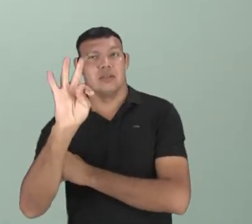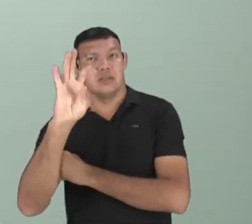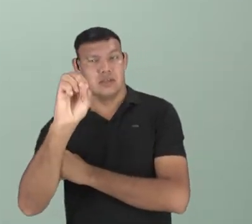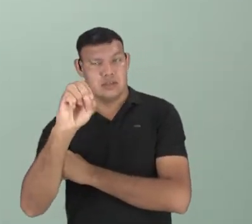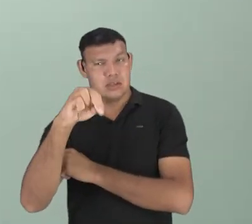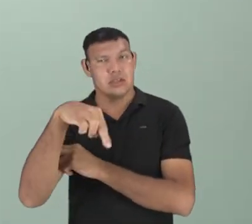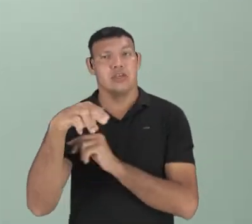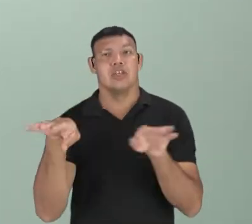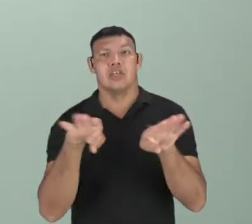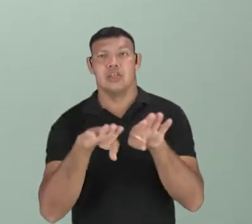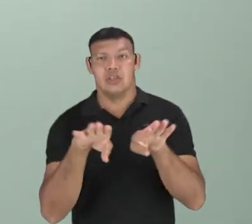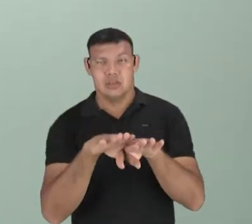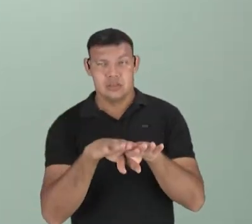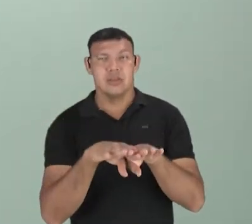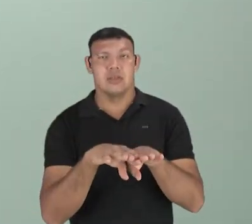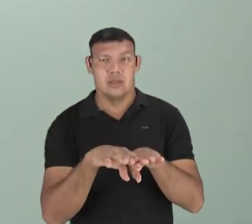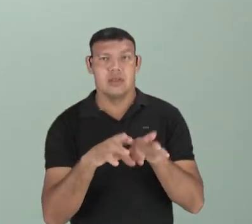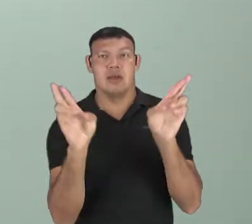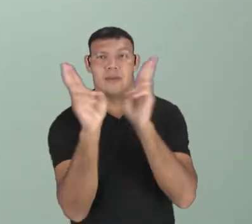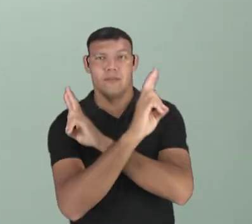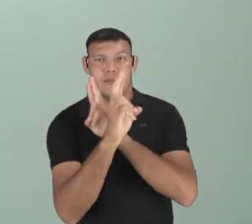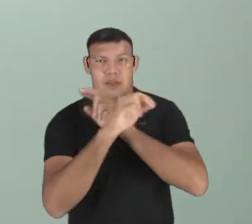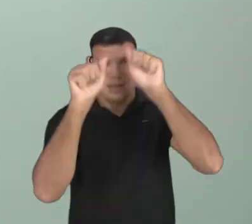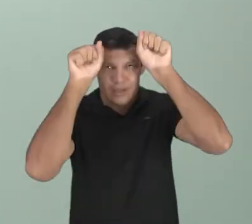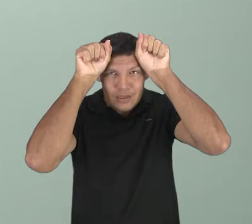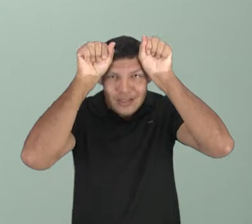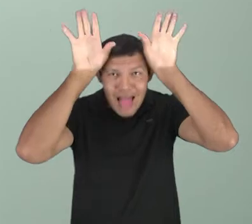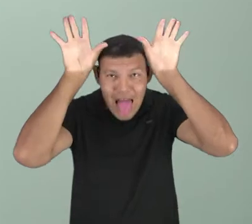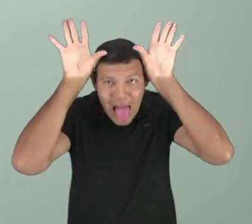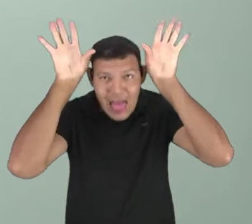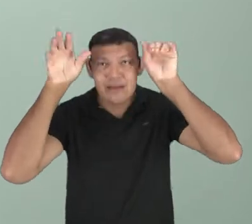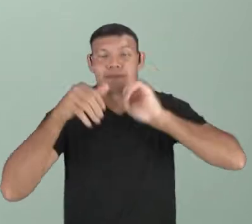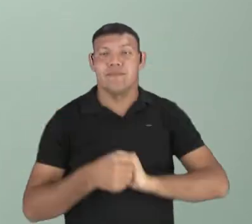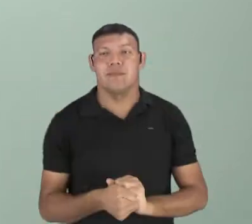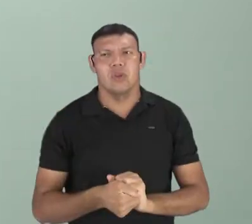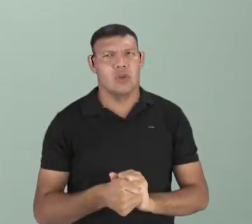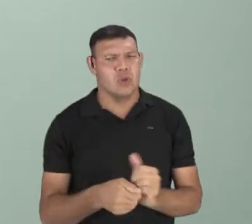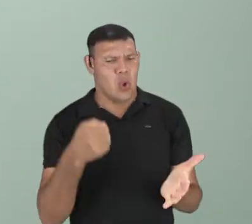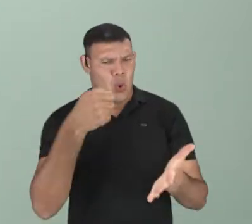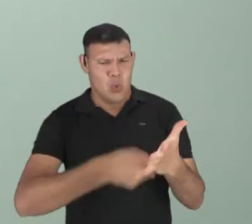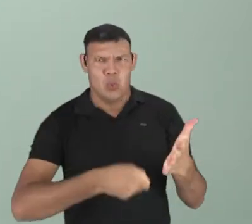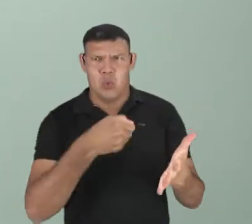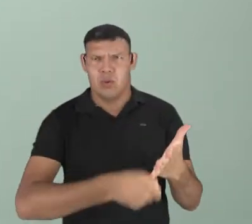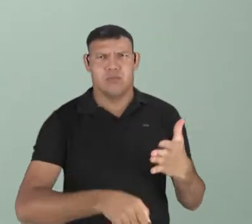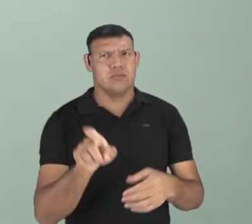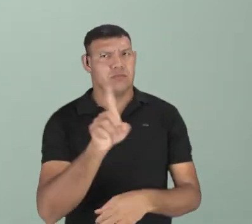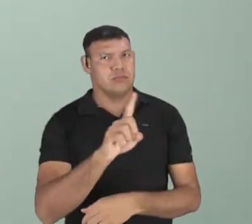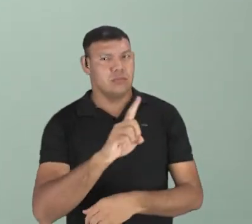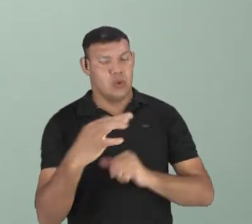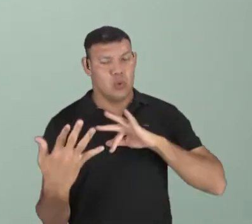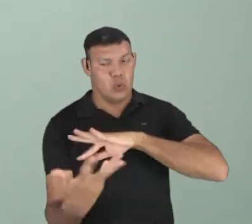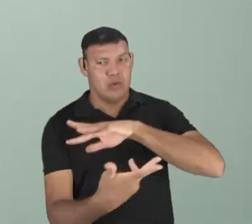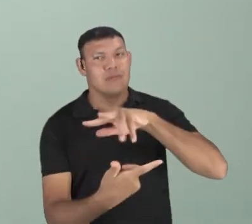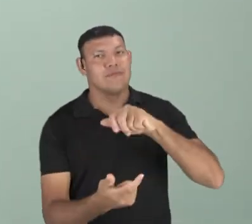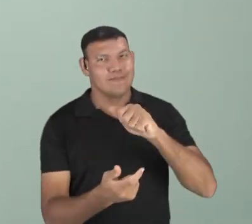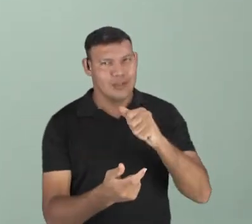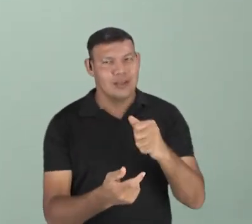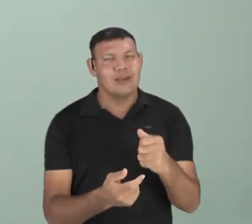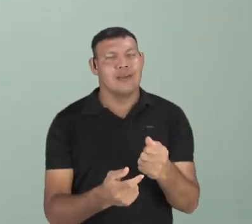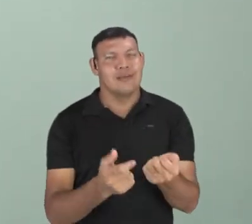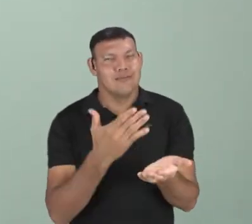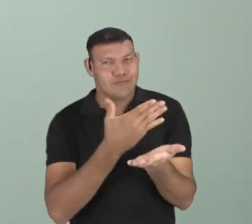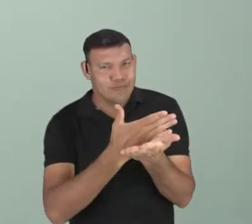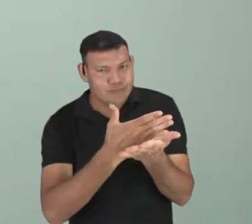que o mundo ele não é tão fixo como a gente pensava. E ao longo da aula vocês vão ver por